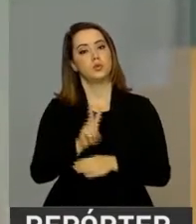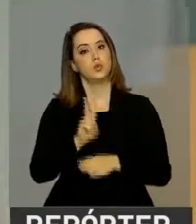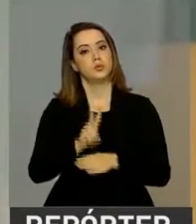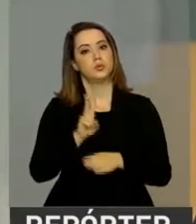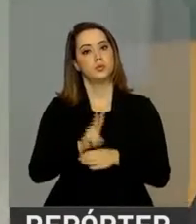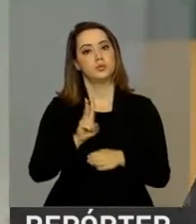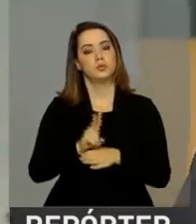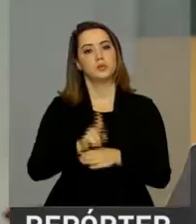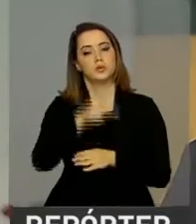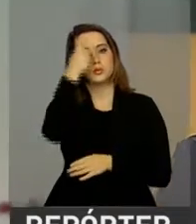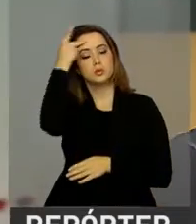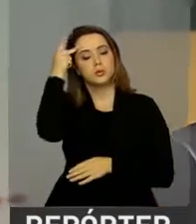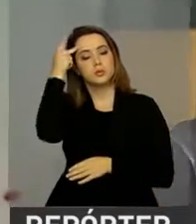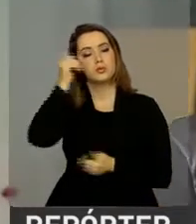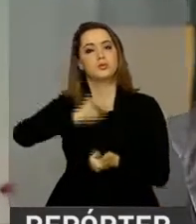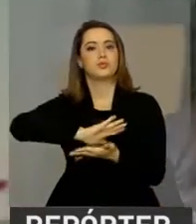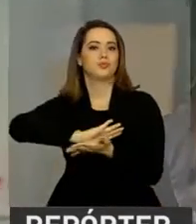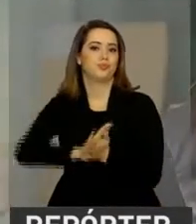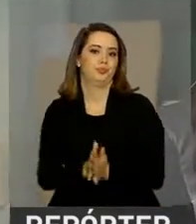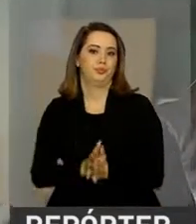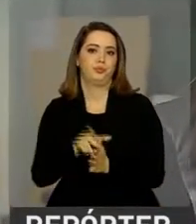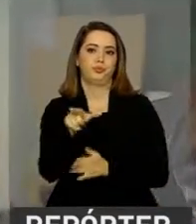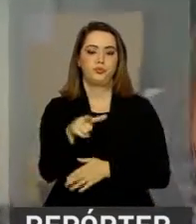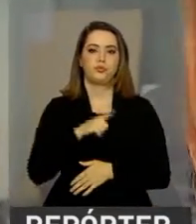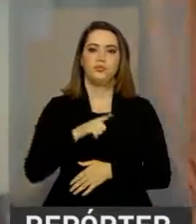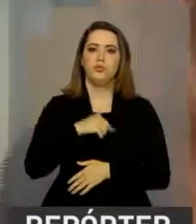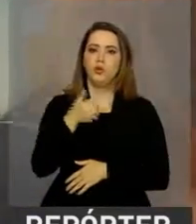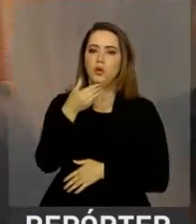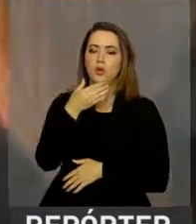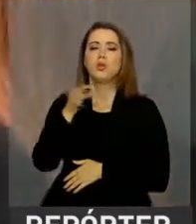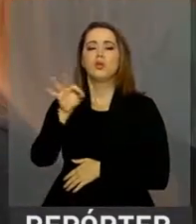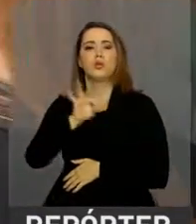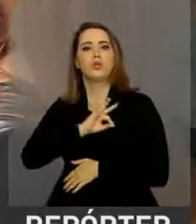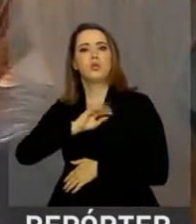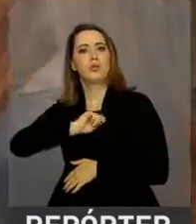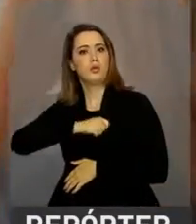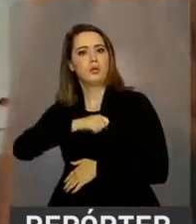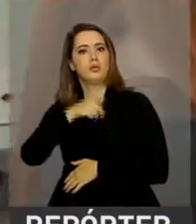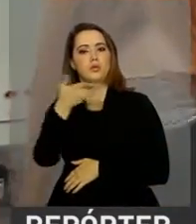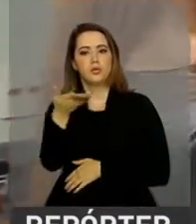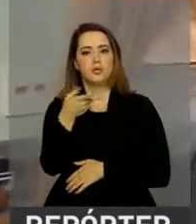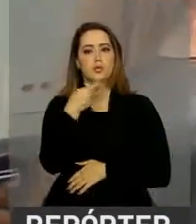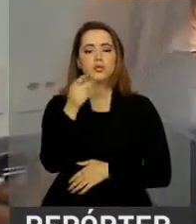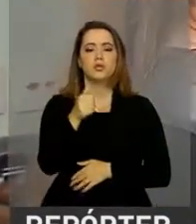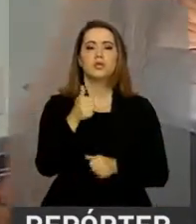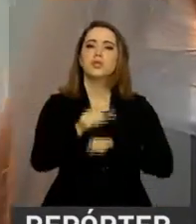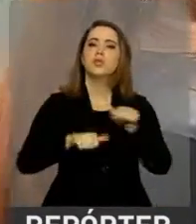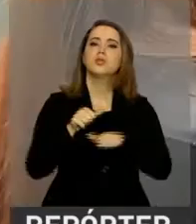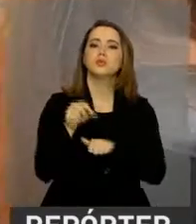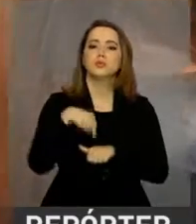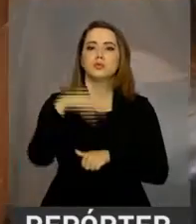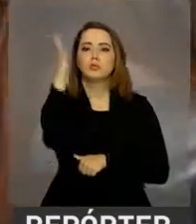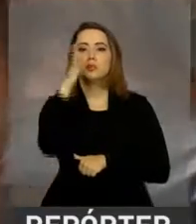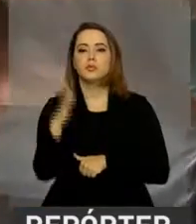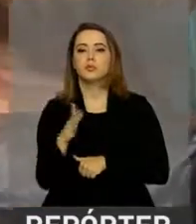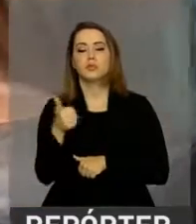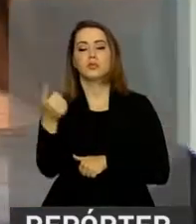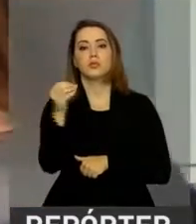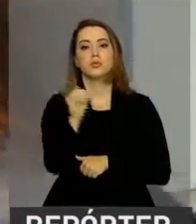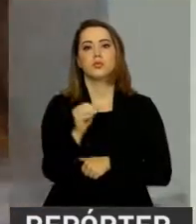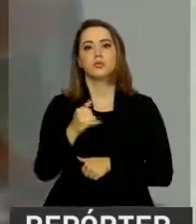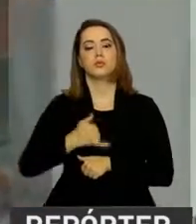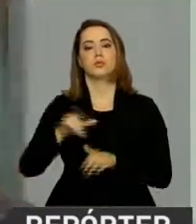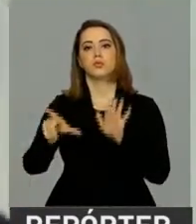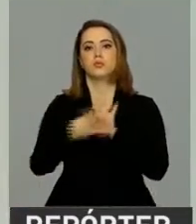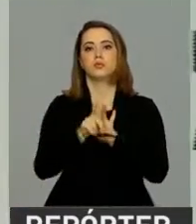com Ana Cristina Melo Santiago, da Delegacia da Mulher. Delegada, o que mudou no Brasil nesses 10 anos de lei? Como você falou,